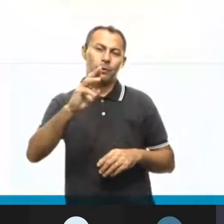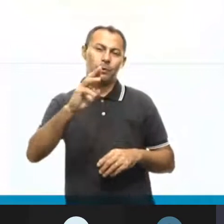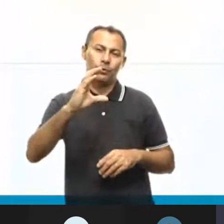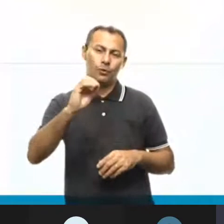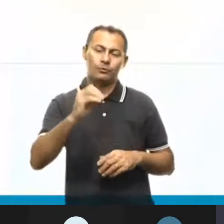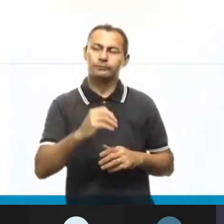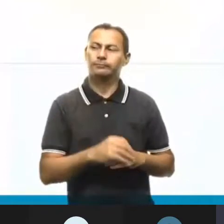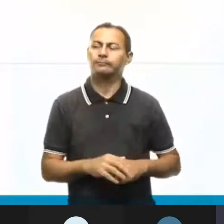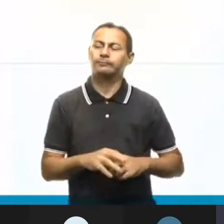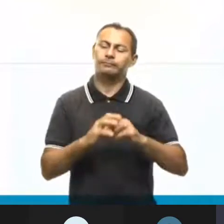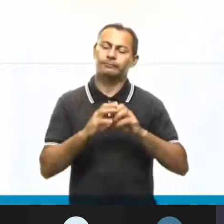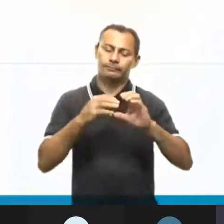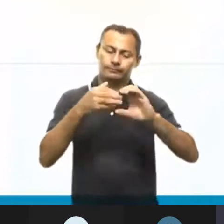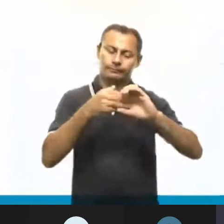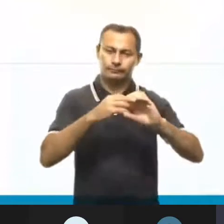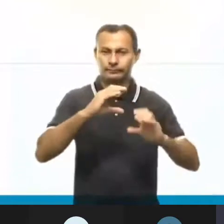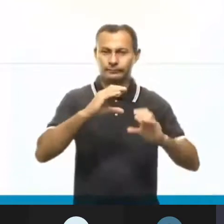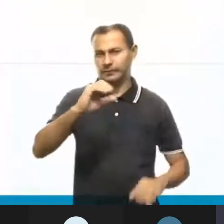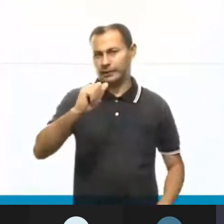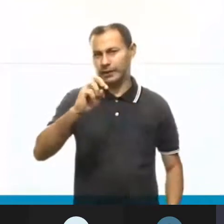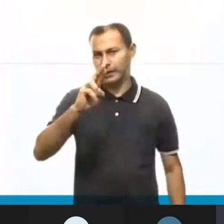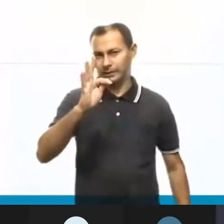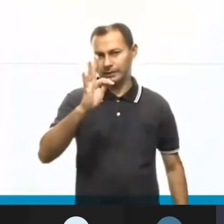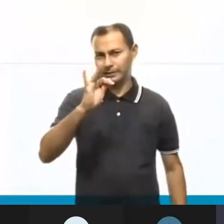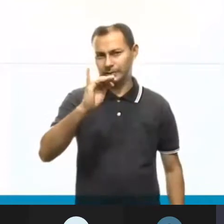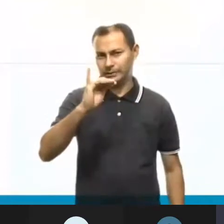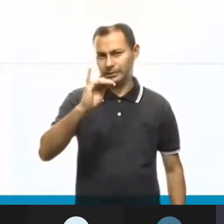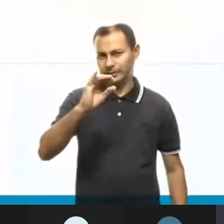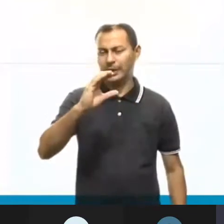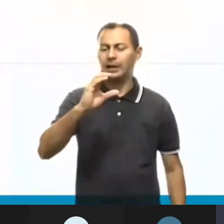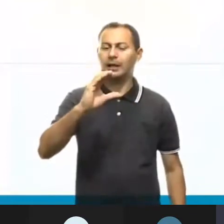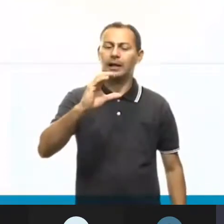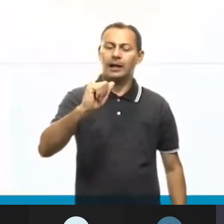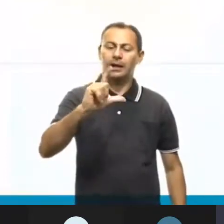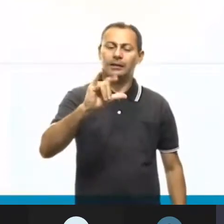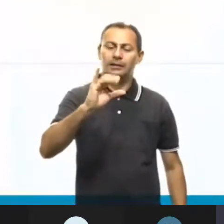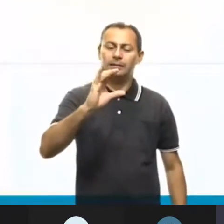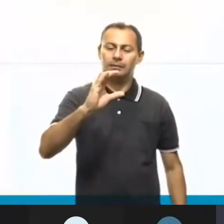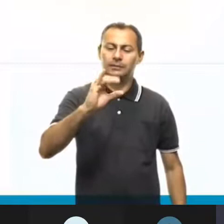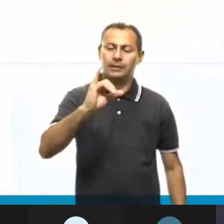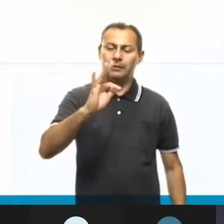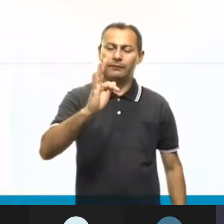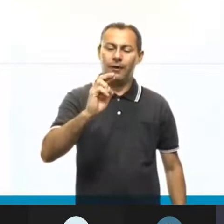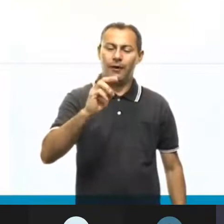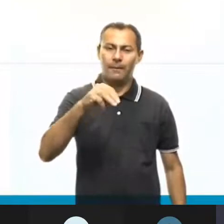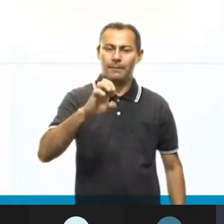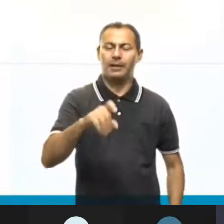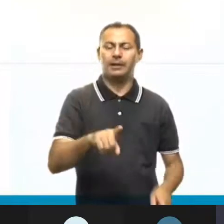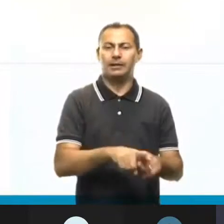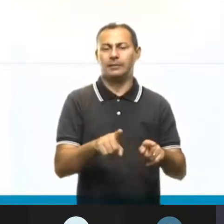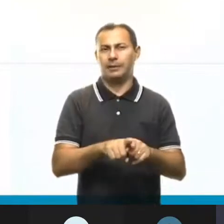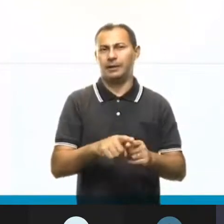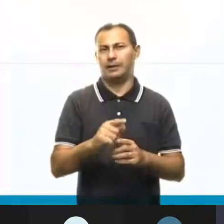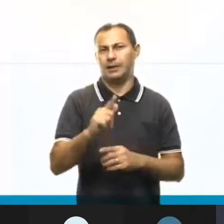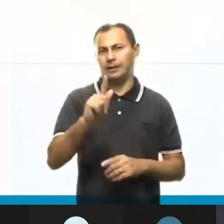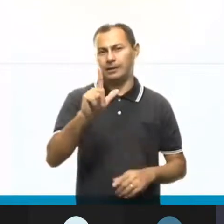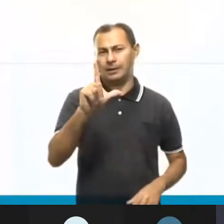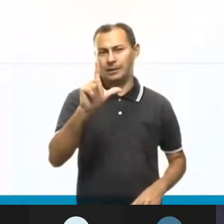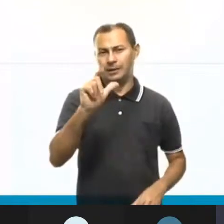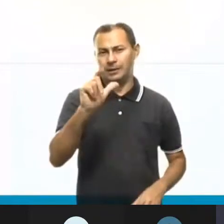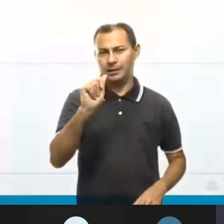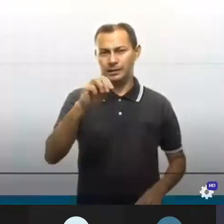tá? Então, tanto as células caliciformes quanto as células serosas, elas produzem muco. E